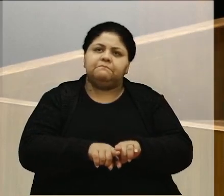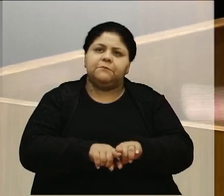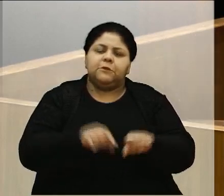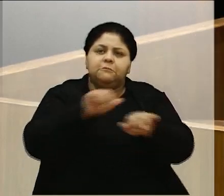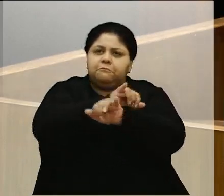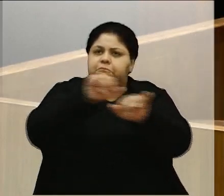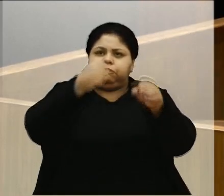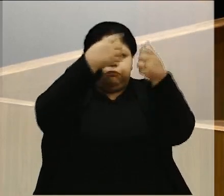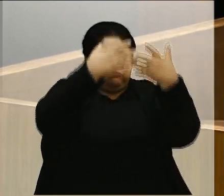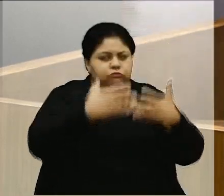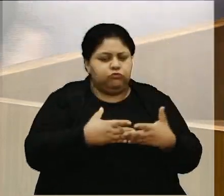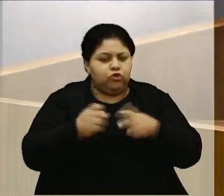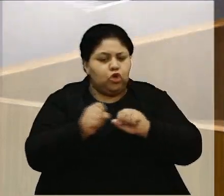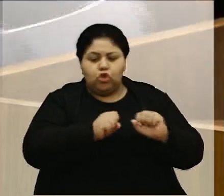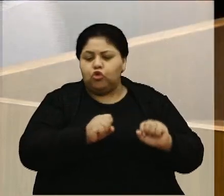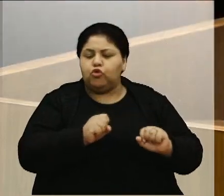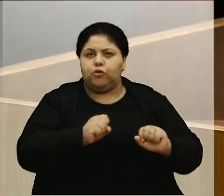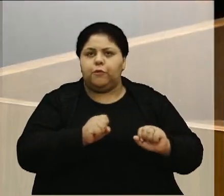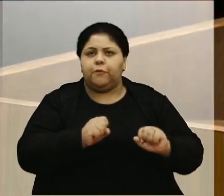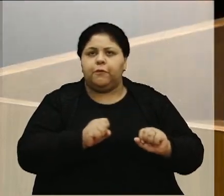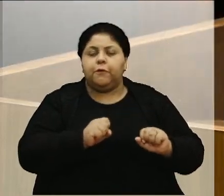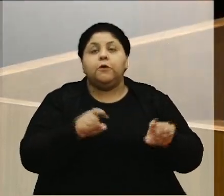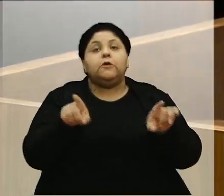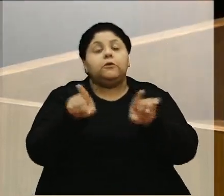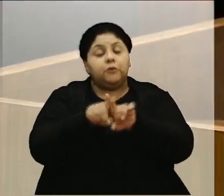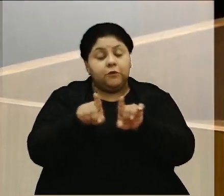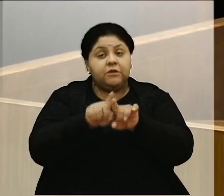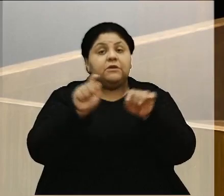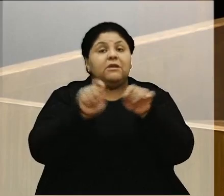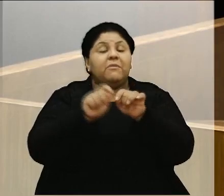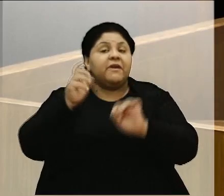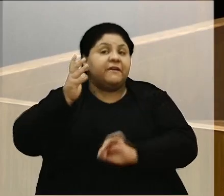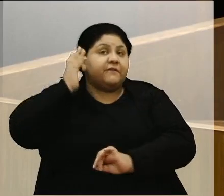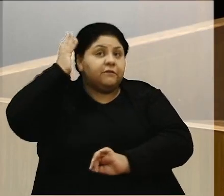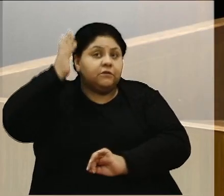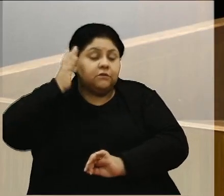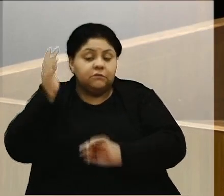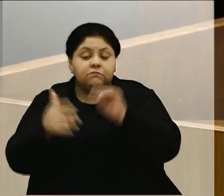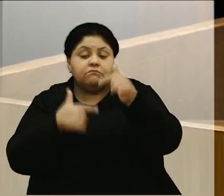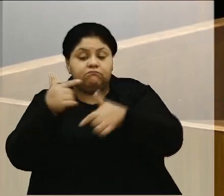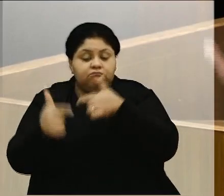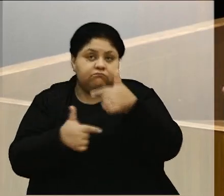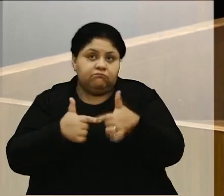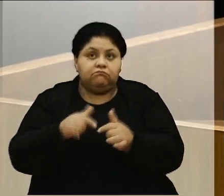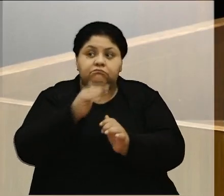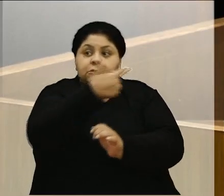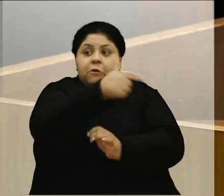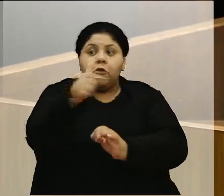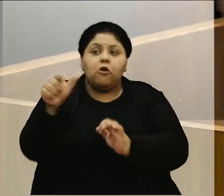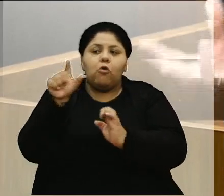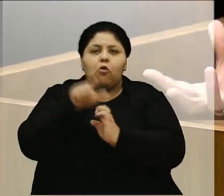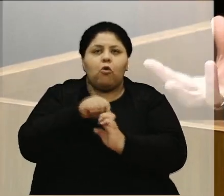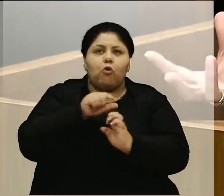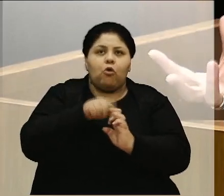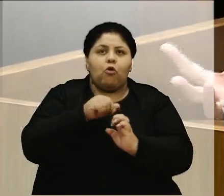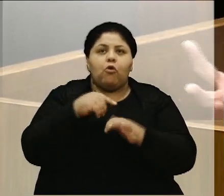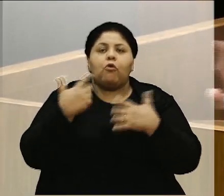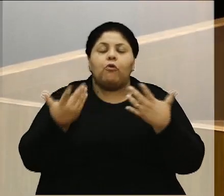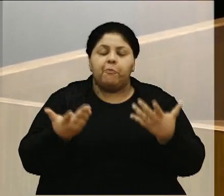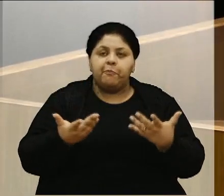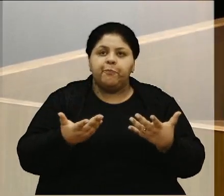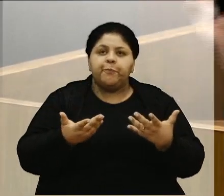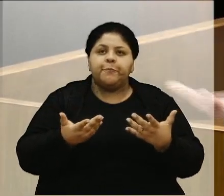explicativos, tudo o que for possível. Também fazemos palestras, atuamos em outras empresas, onde,